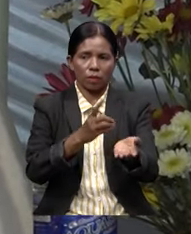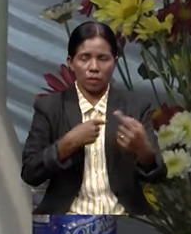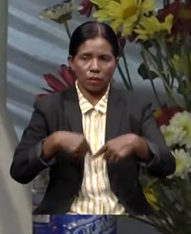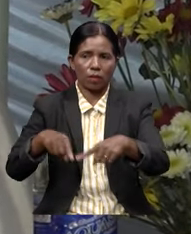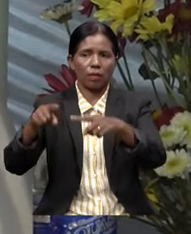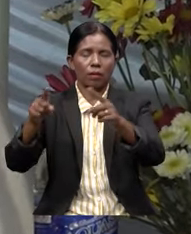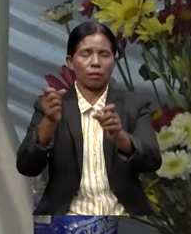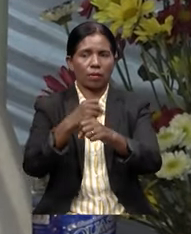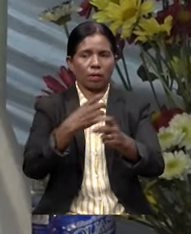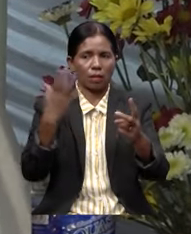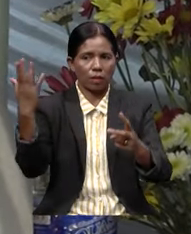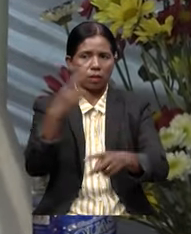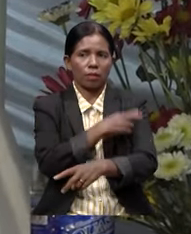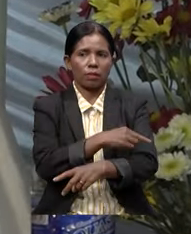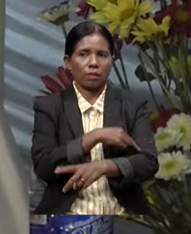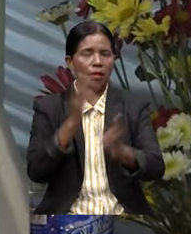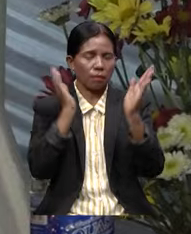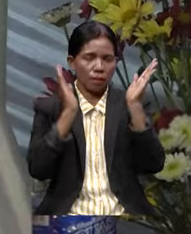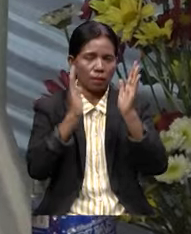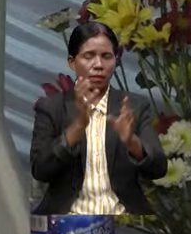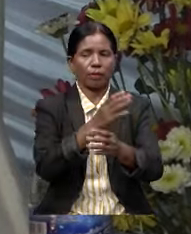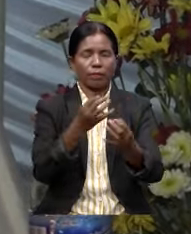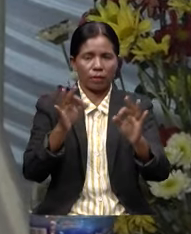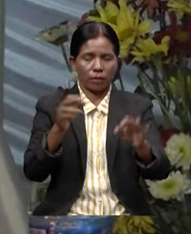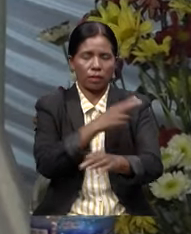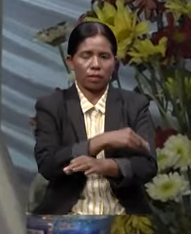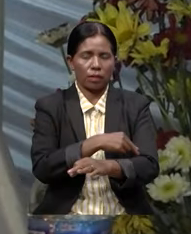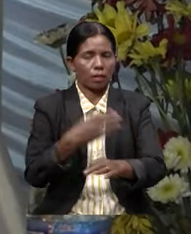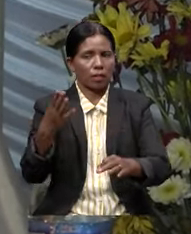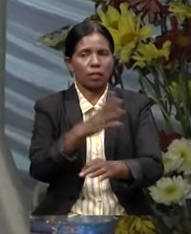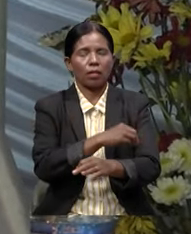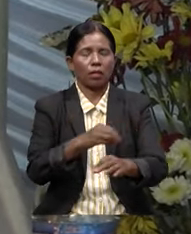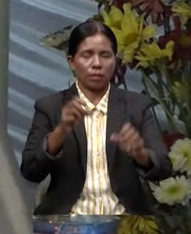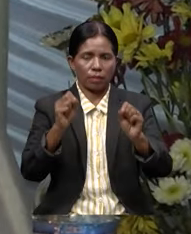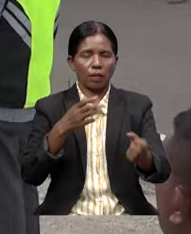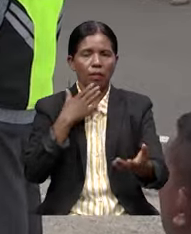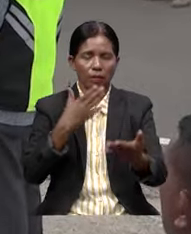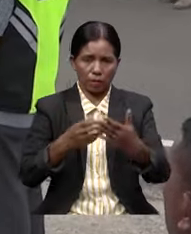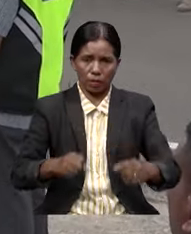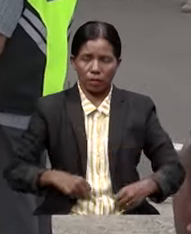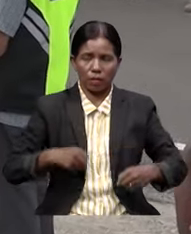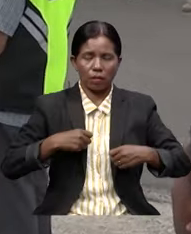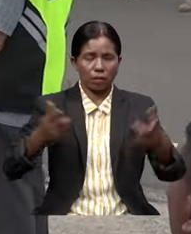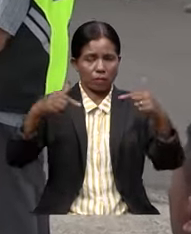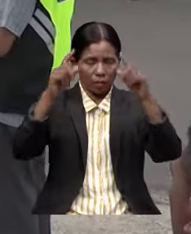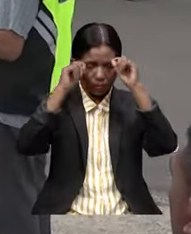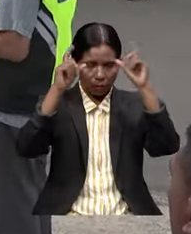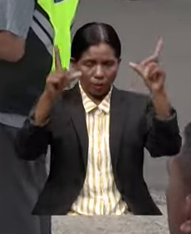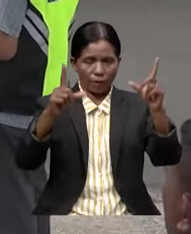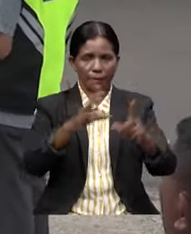recomenda hodiba halo tratamento e hospital Malásia. A foi halo tratamento e hospital refere, saudoso consegue recuperar nia saúde no fila fali mai Timor